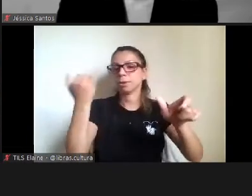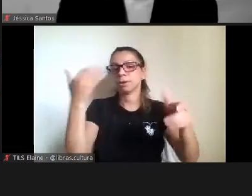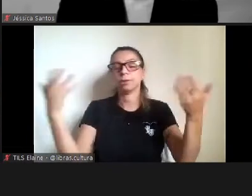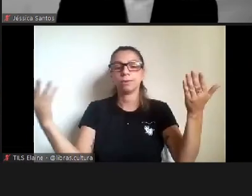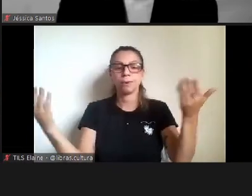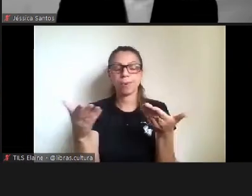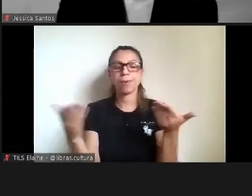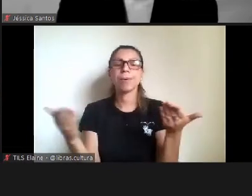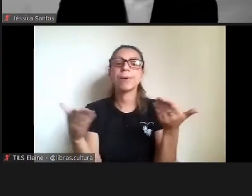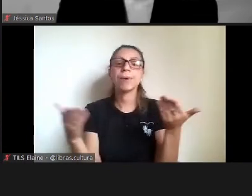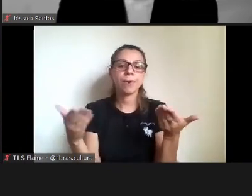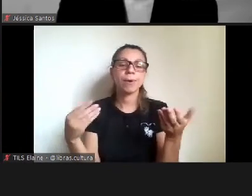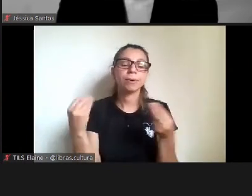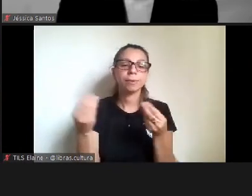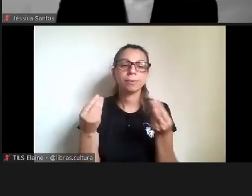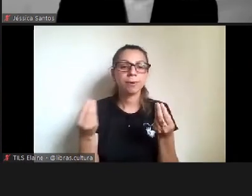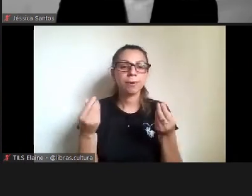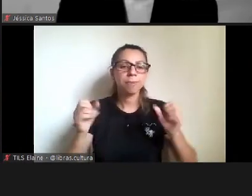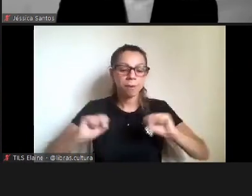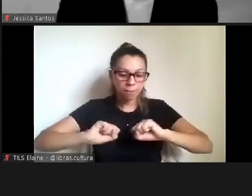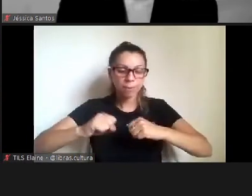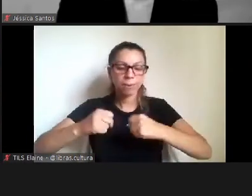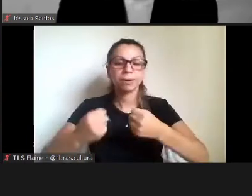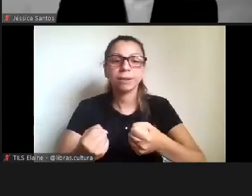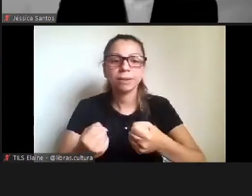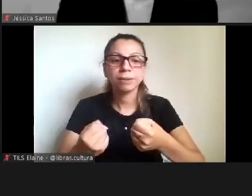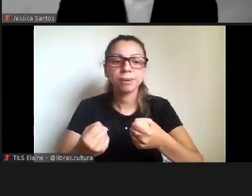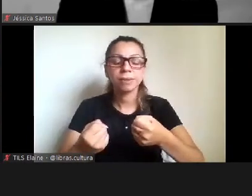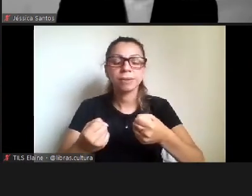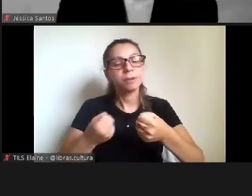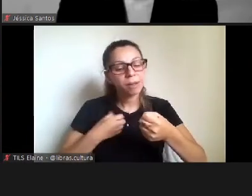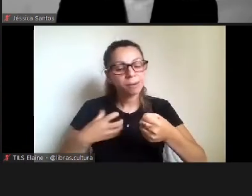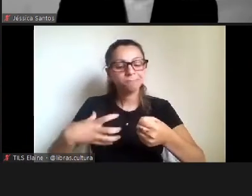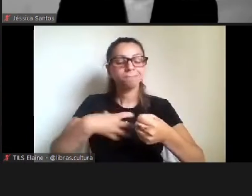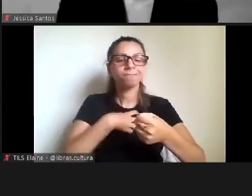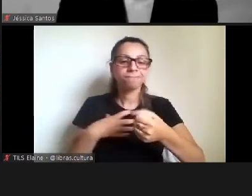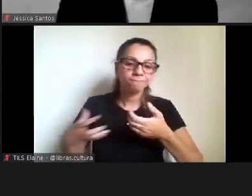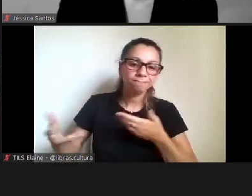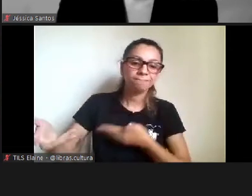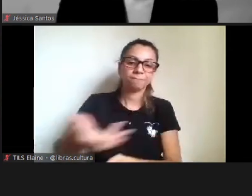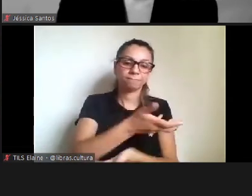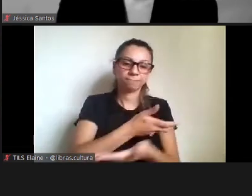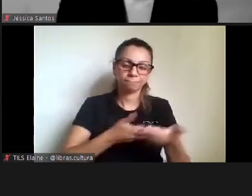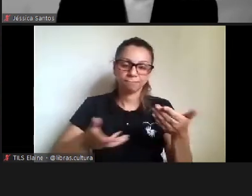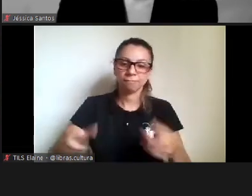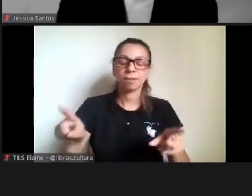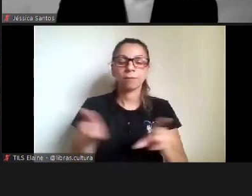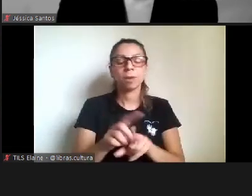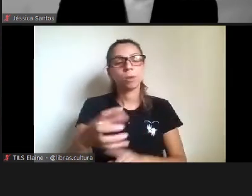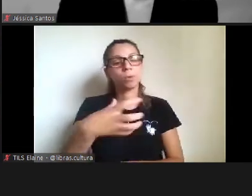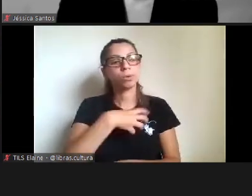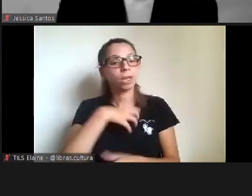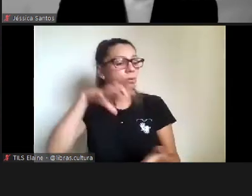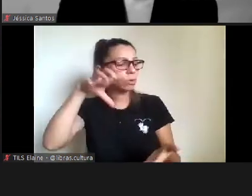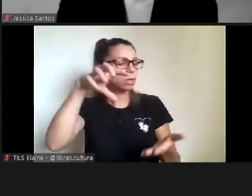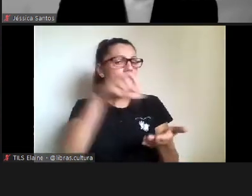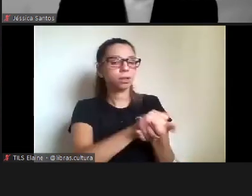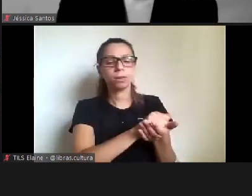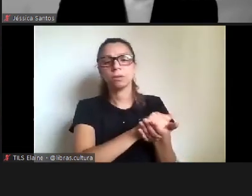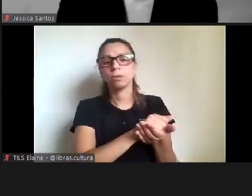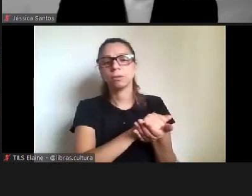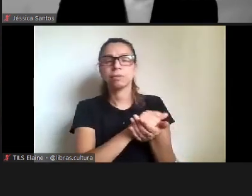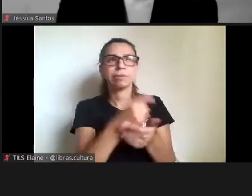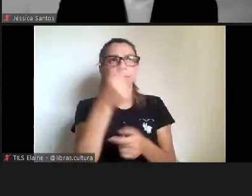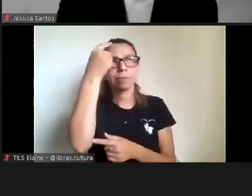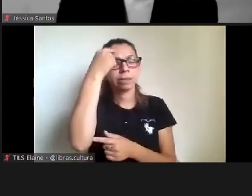é a dimensão da coragem, a dimensão do afeto e a dimensão do registro, né? Eu acho que fiquei